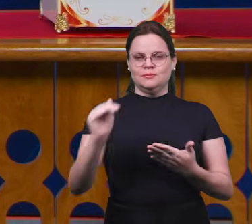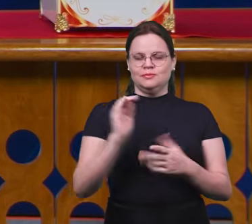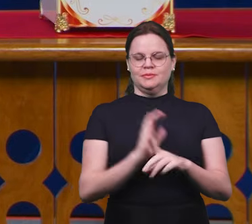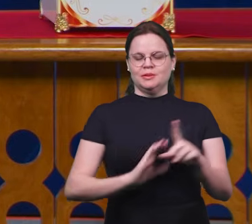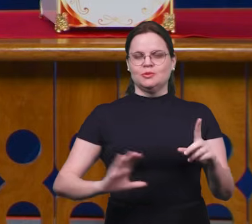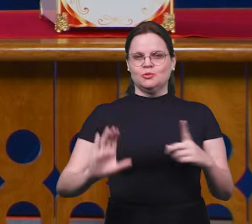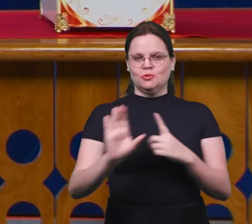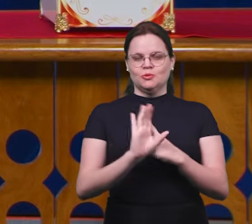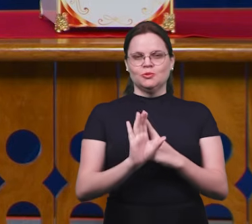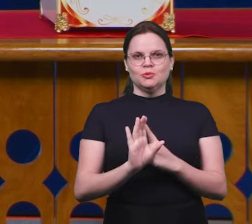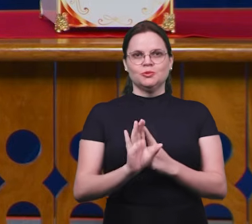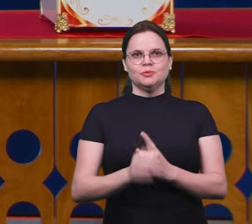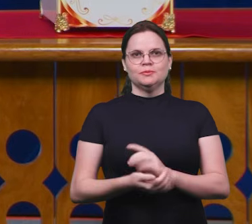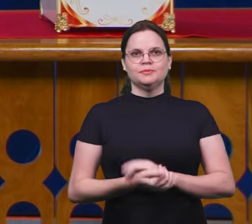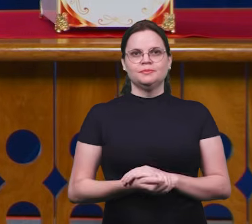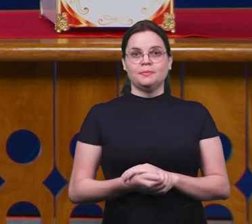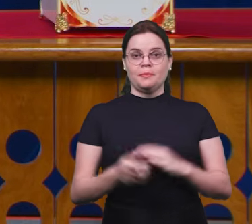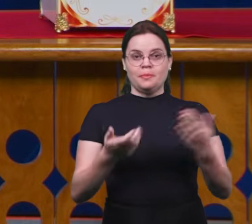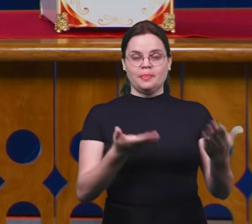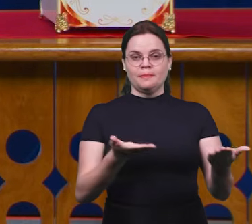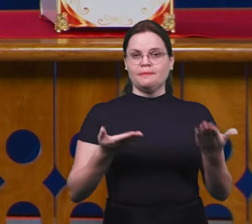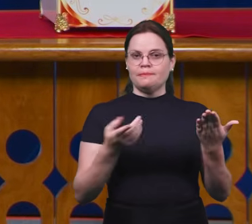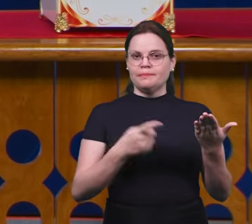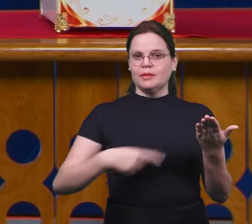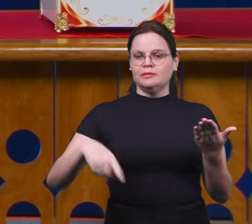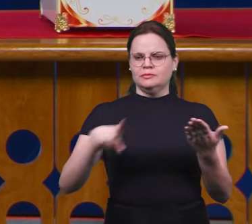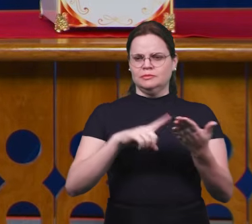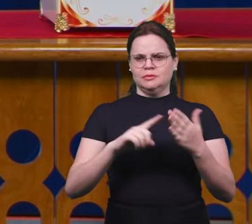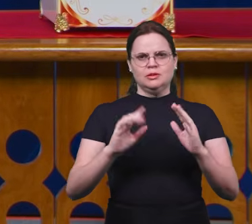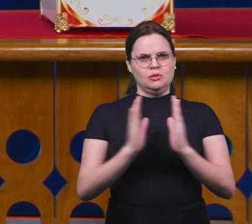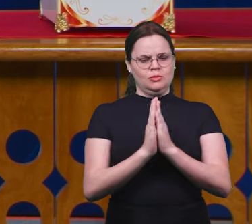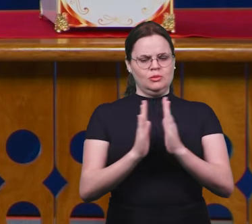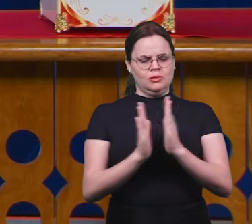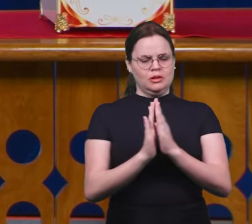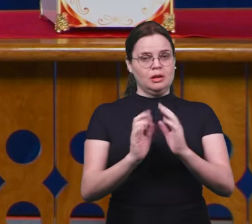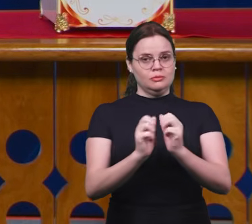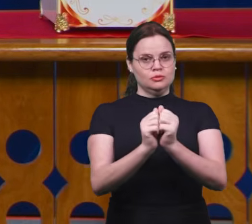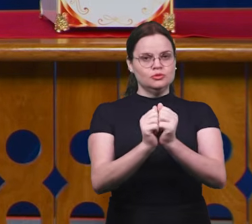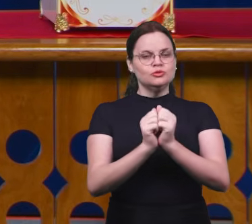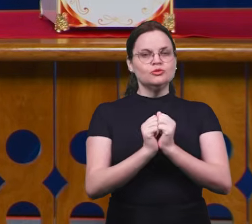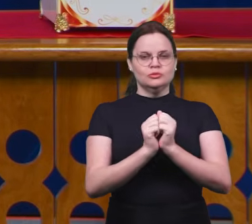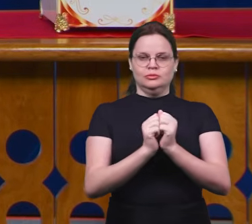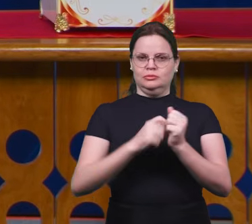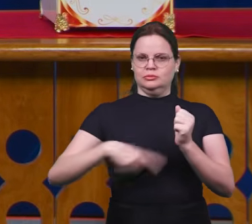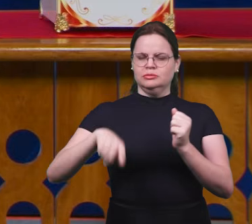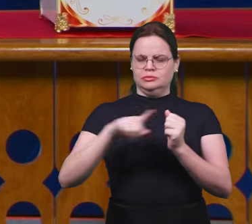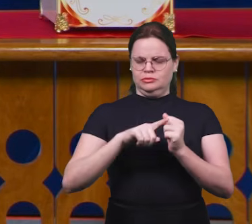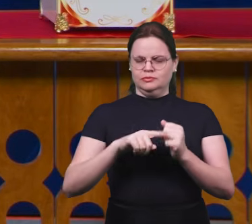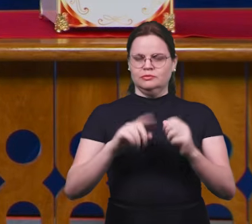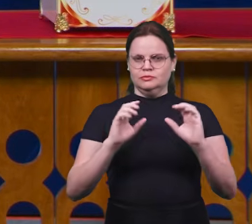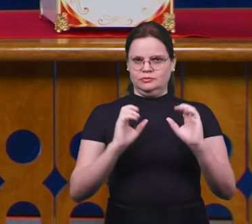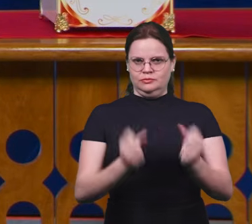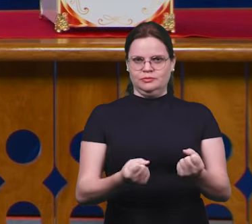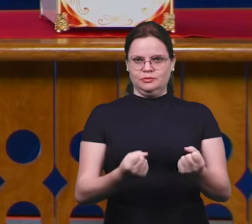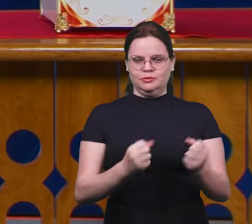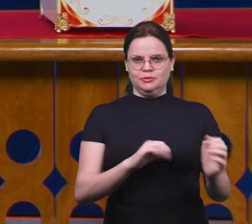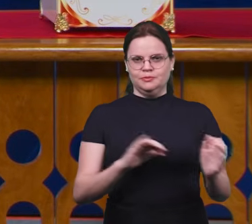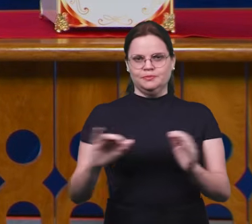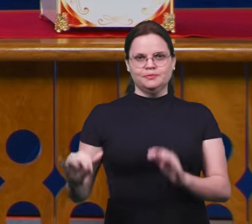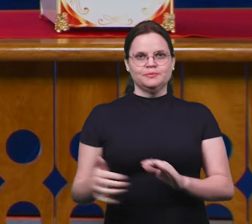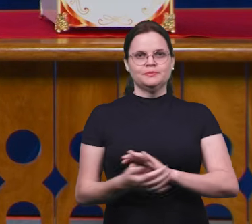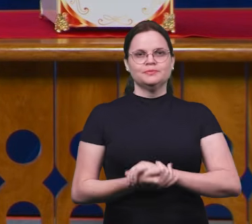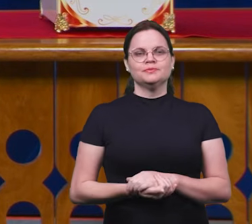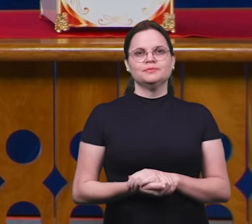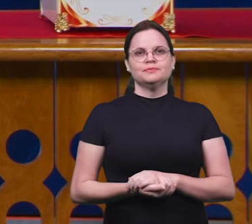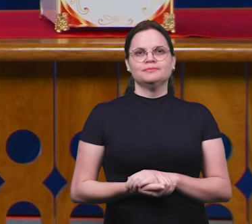início ao nosso culto e eu convido a todos para curvarmos as nossas frontes, para orarmos ao Senhor.